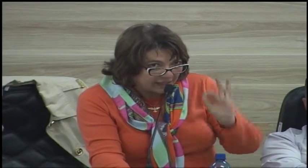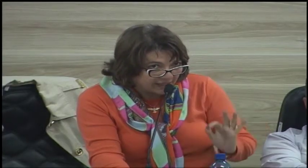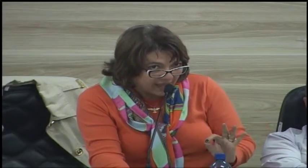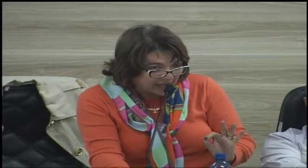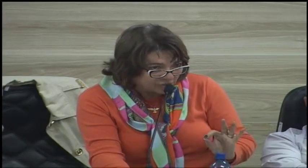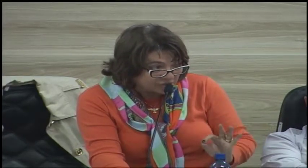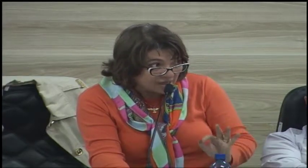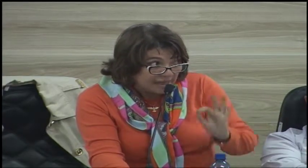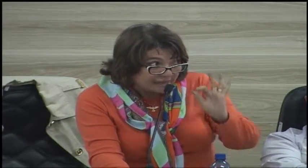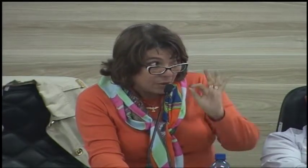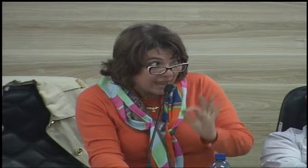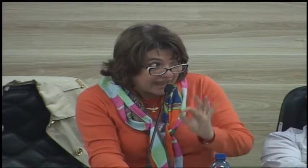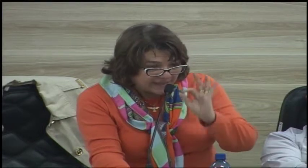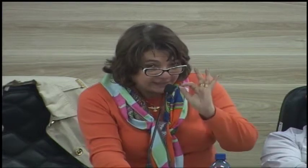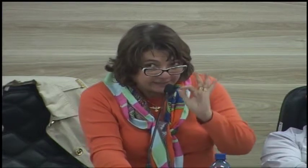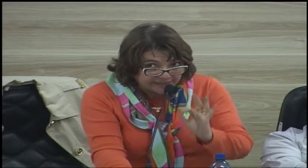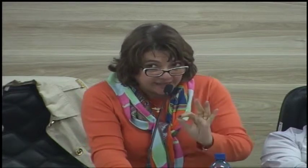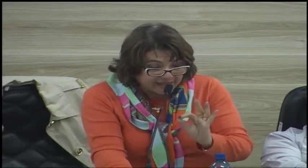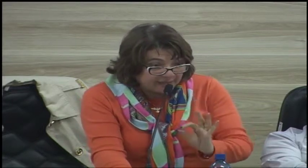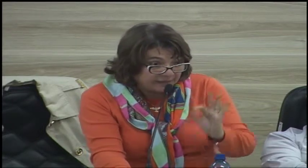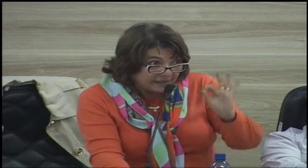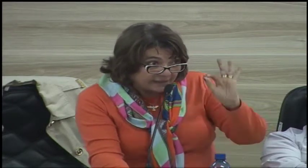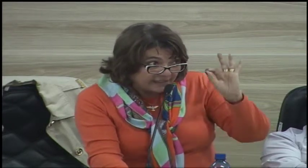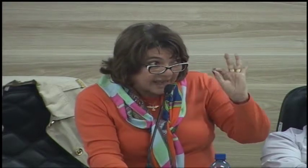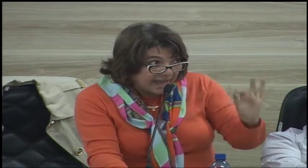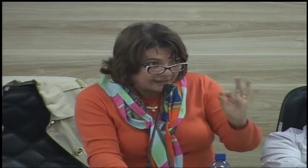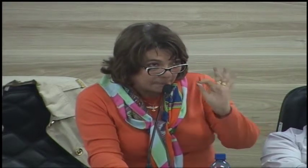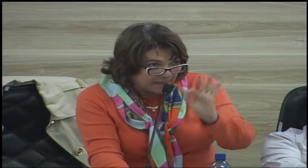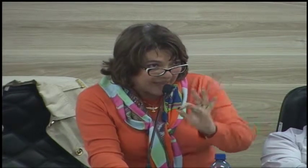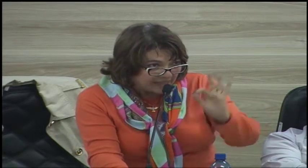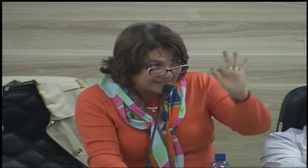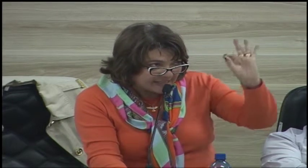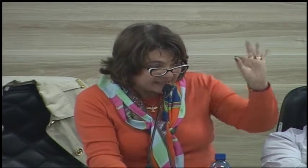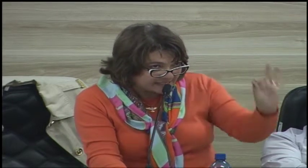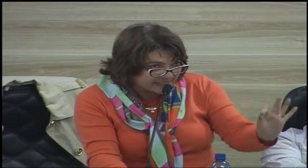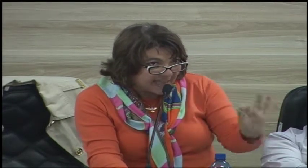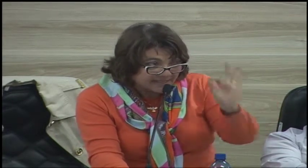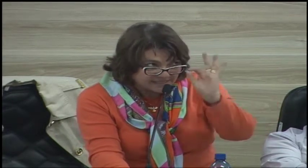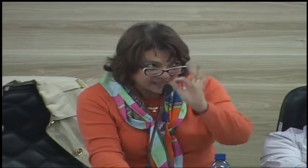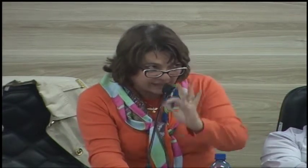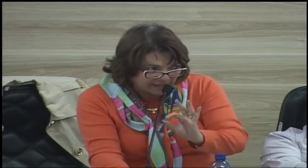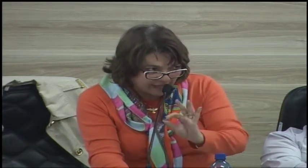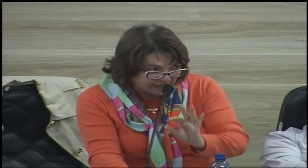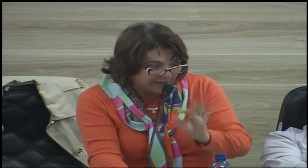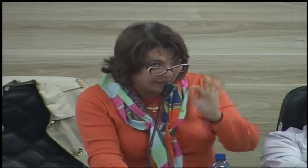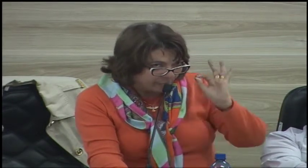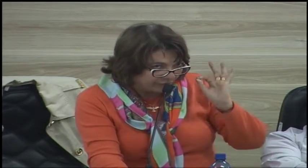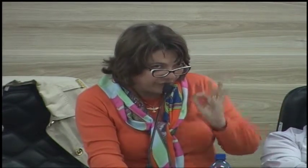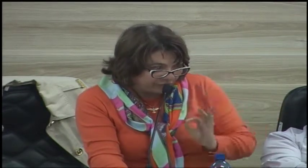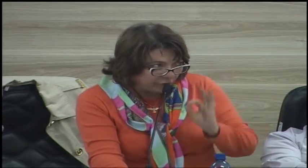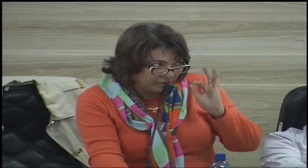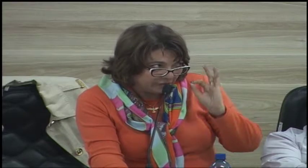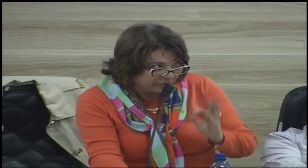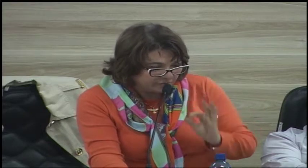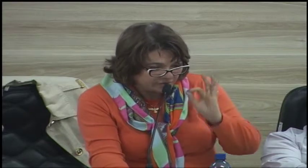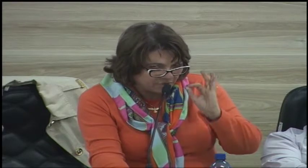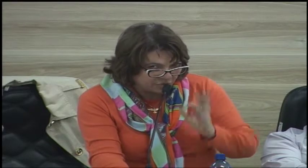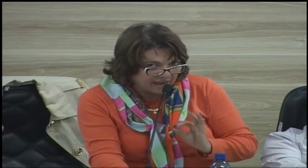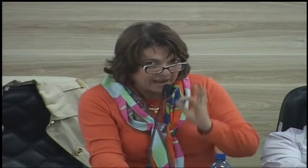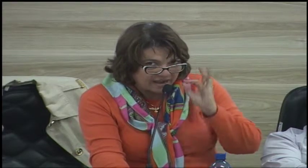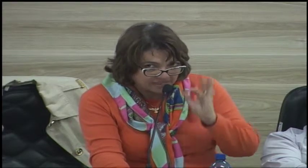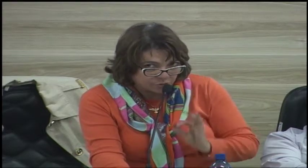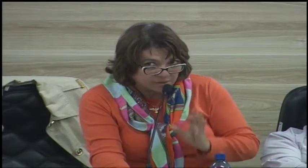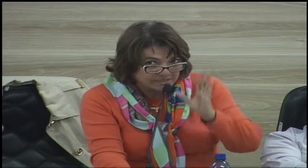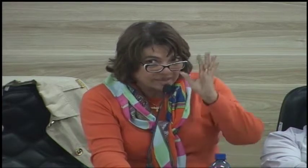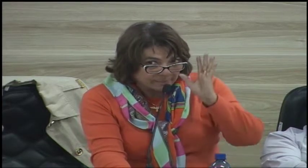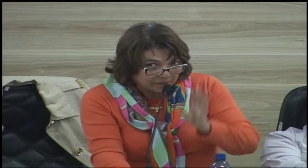de direitos, não é garantia de A, de B, se é de esquerda, se é de direita. Por favor, não vamos